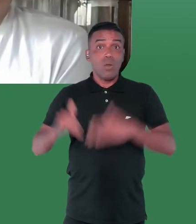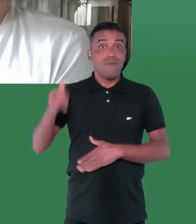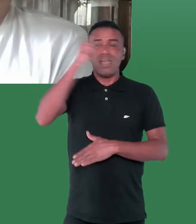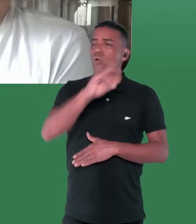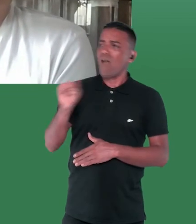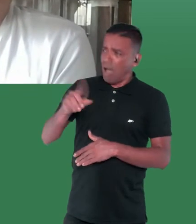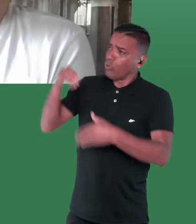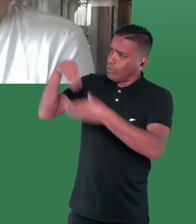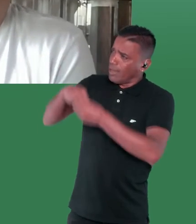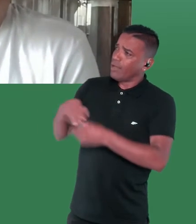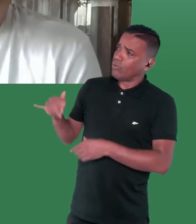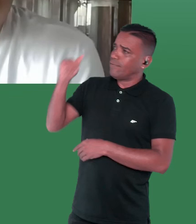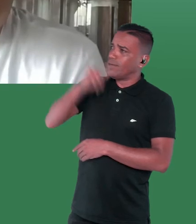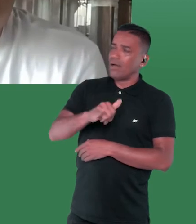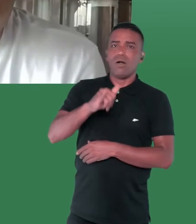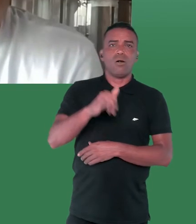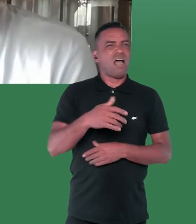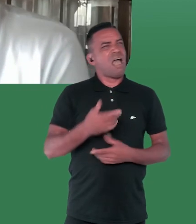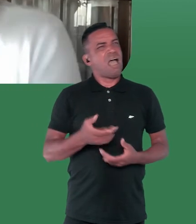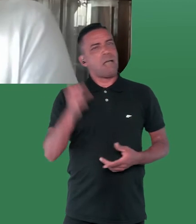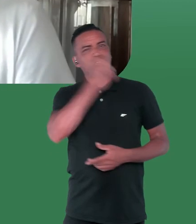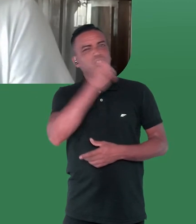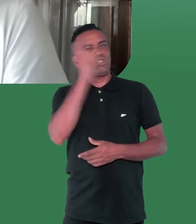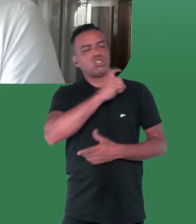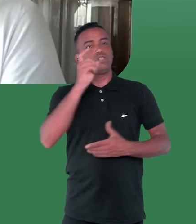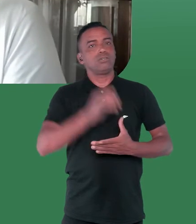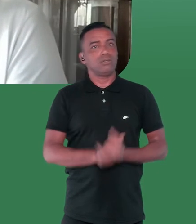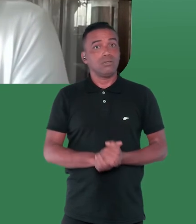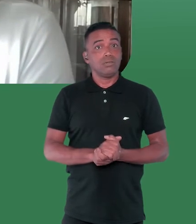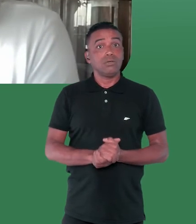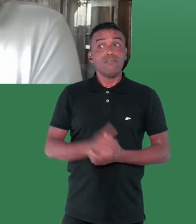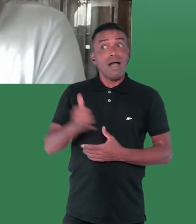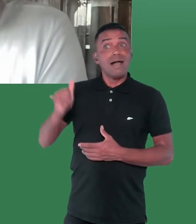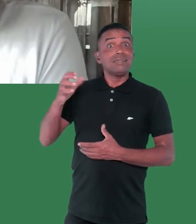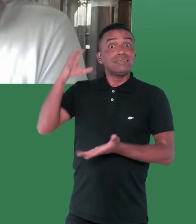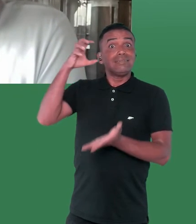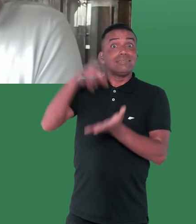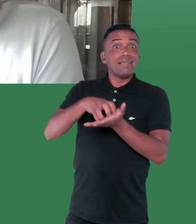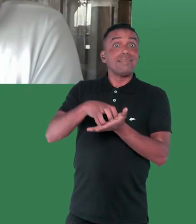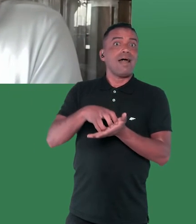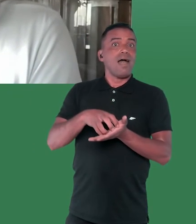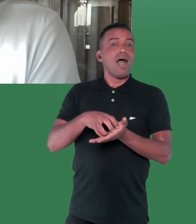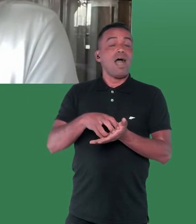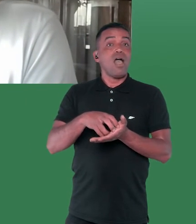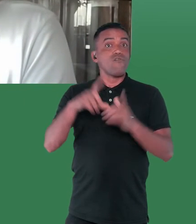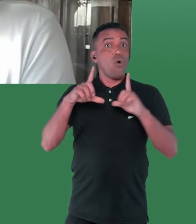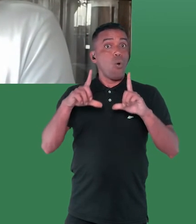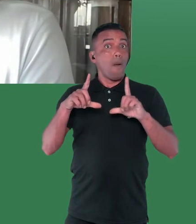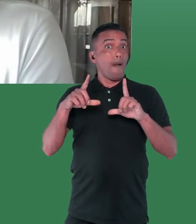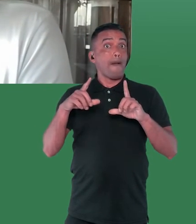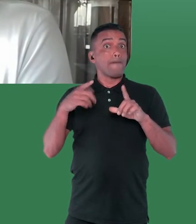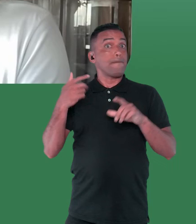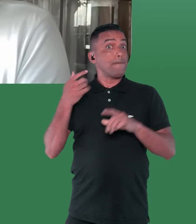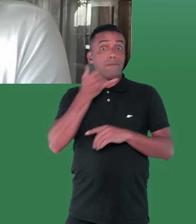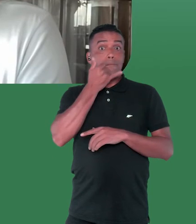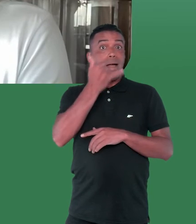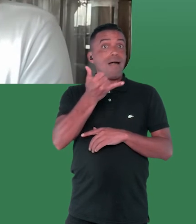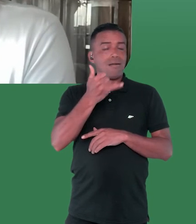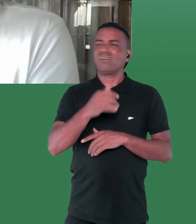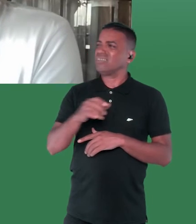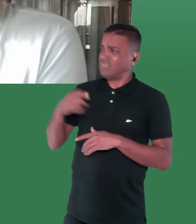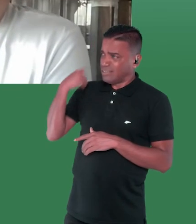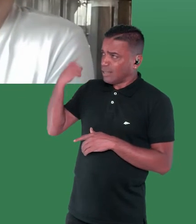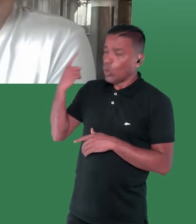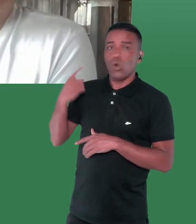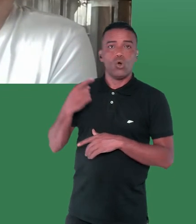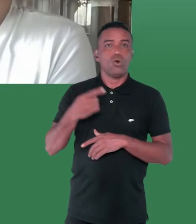infeliz, você perdeu o avião? Falei: não, eu estou dentro do avião. Me engana que eu gosto. Passa para a central, que eu vou fazer um flash.